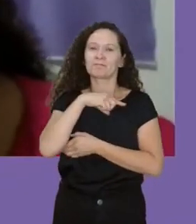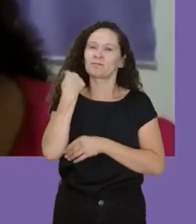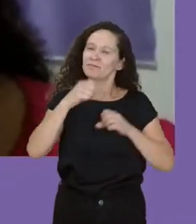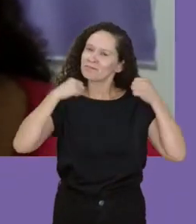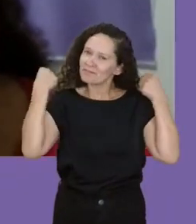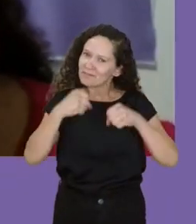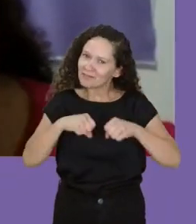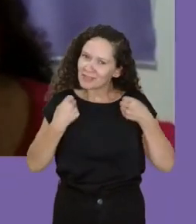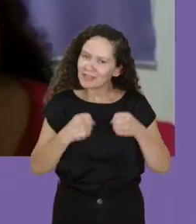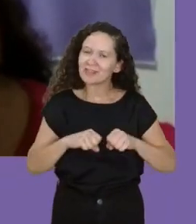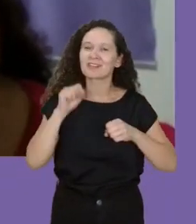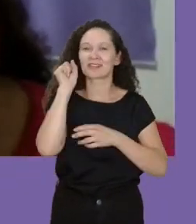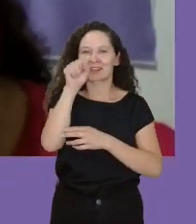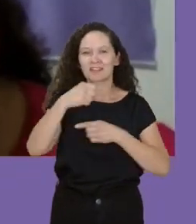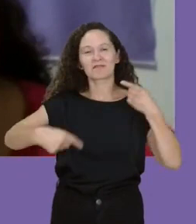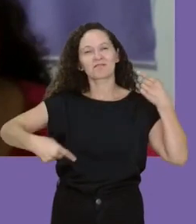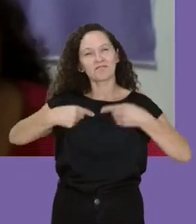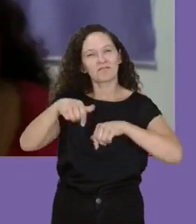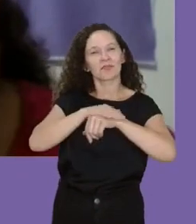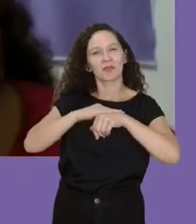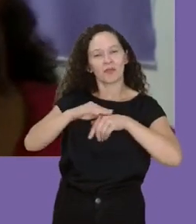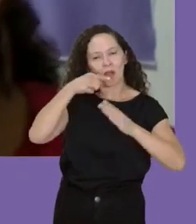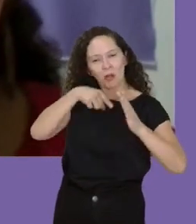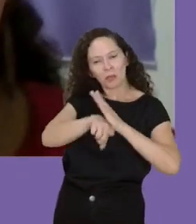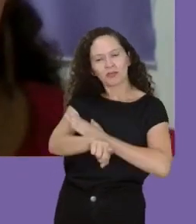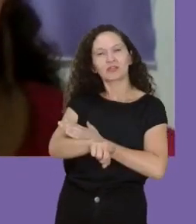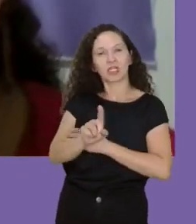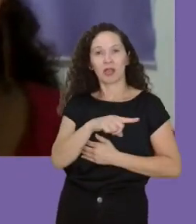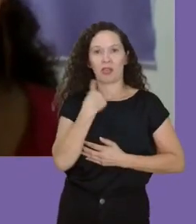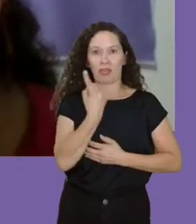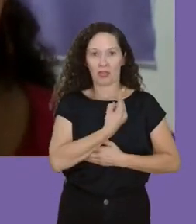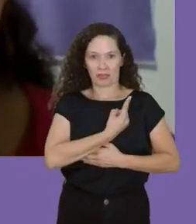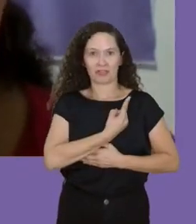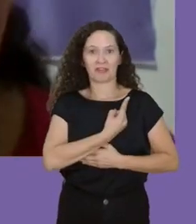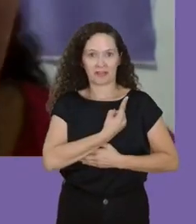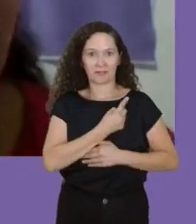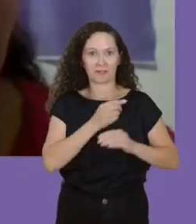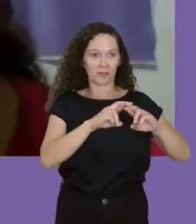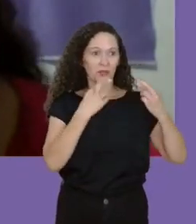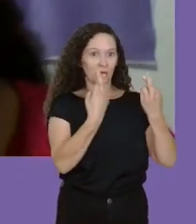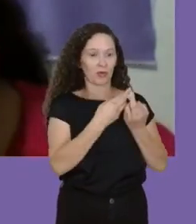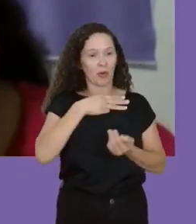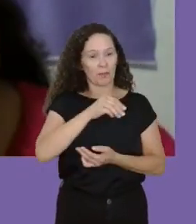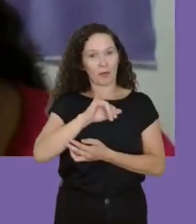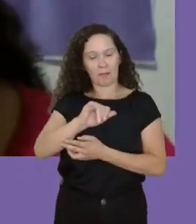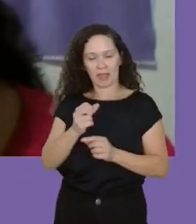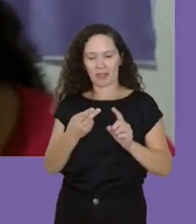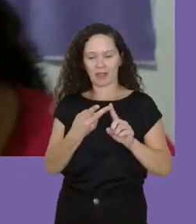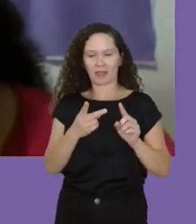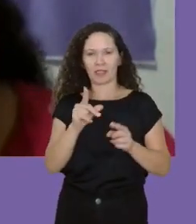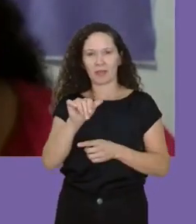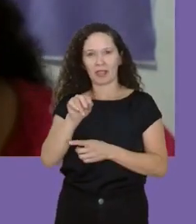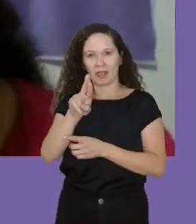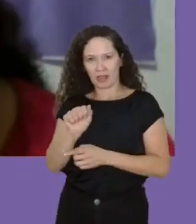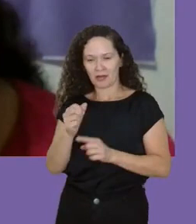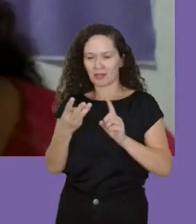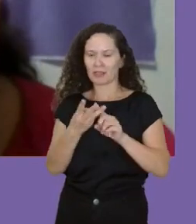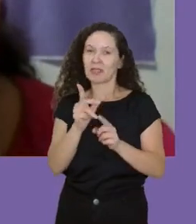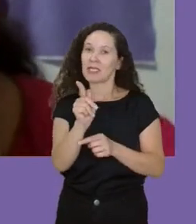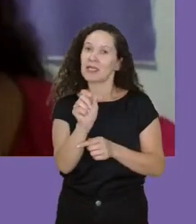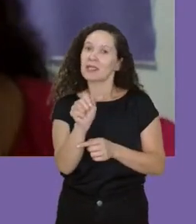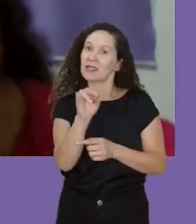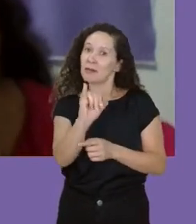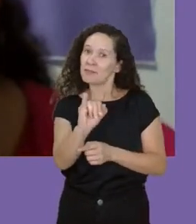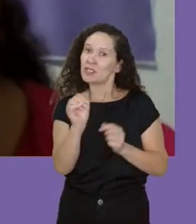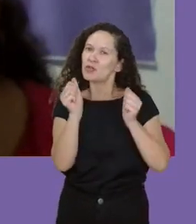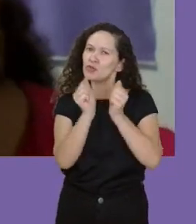precisa dialogar e aprofundar entre nós, Maia, Laura, Gabriela, enfim, nas instâncias, né,